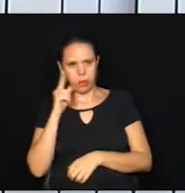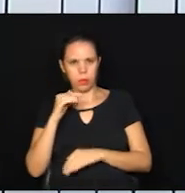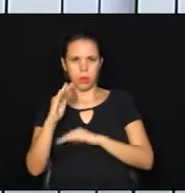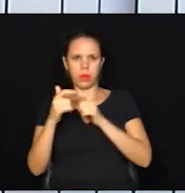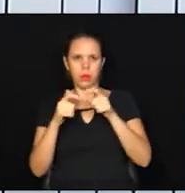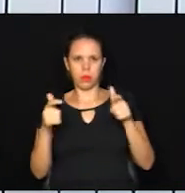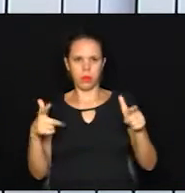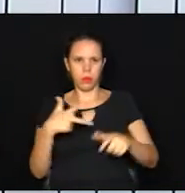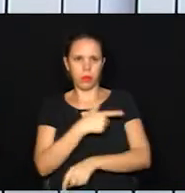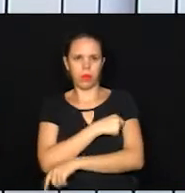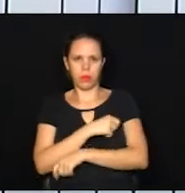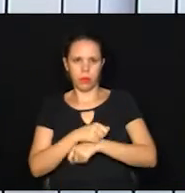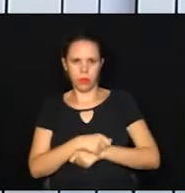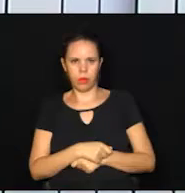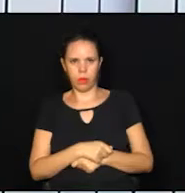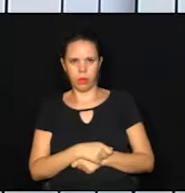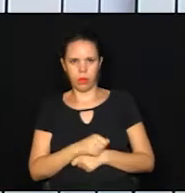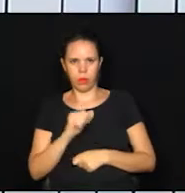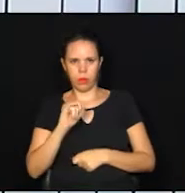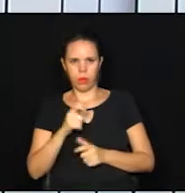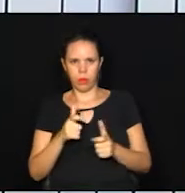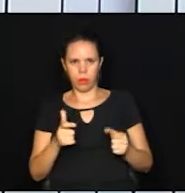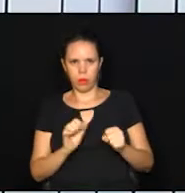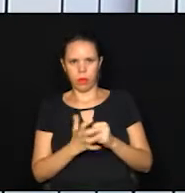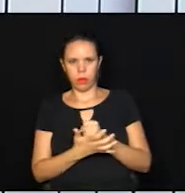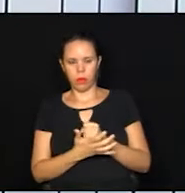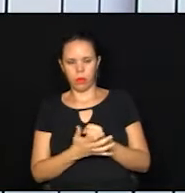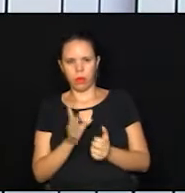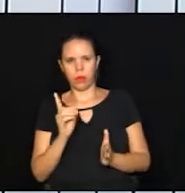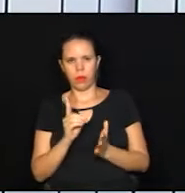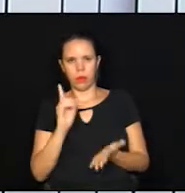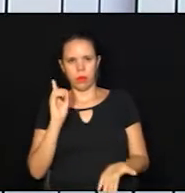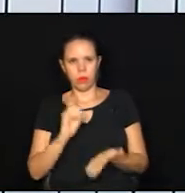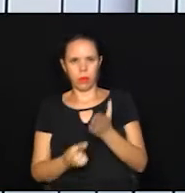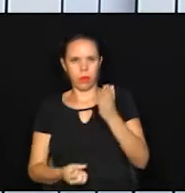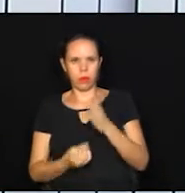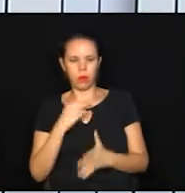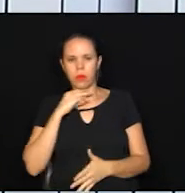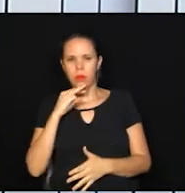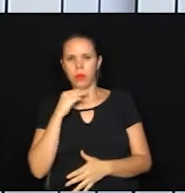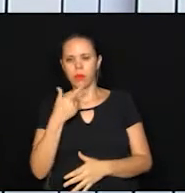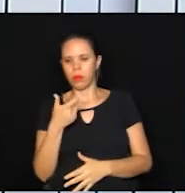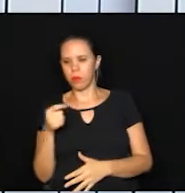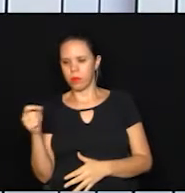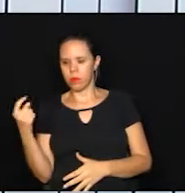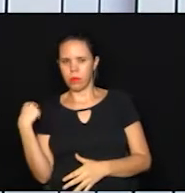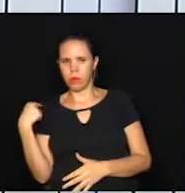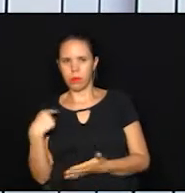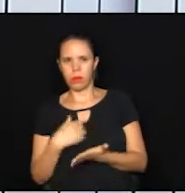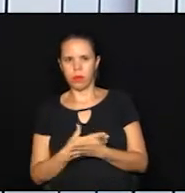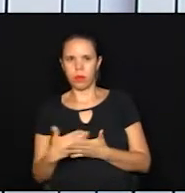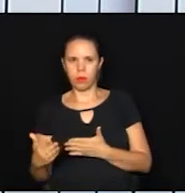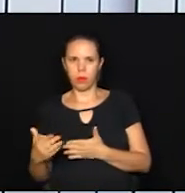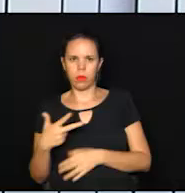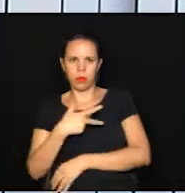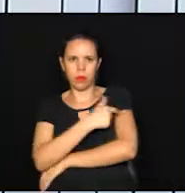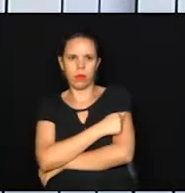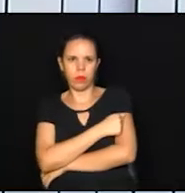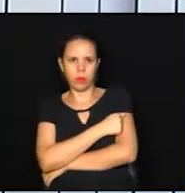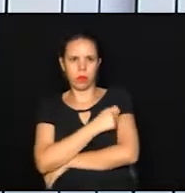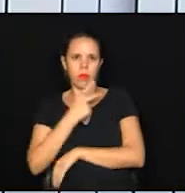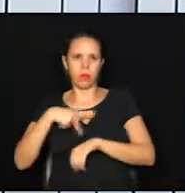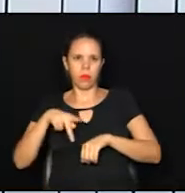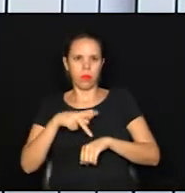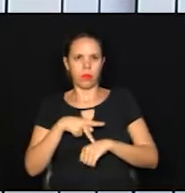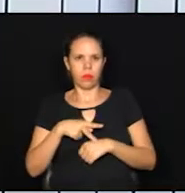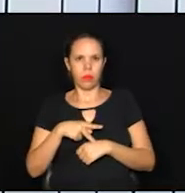avançar na imunização. Se a pandemia ela foi decretada em março de 2020, nós começamos a vacinar no nosso